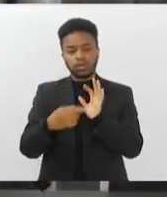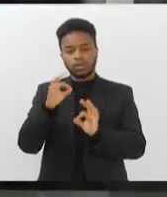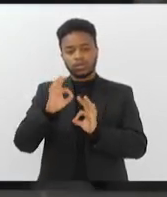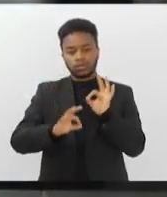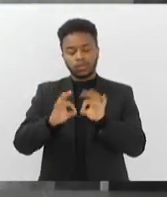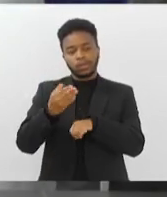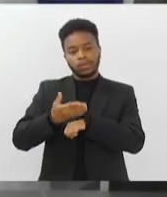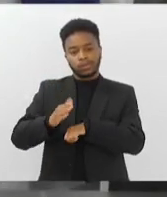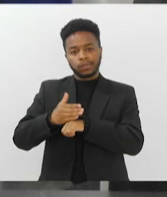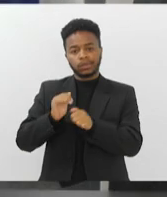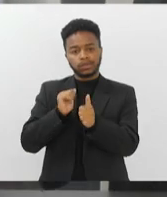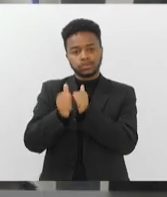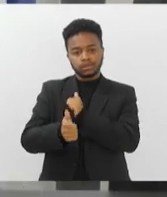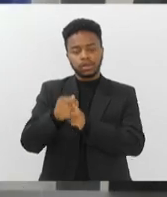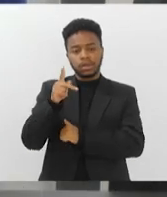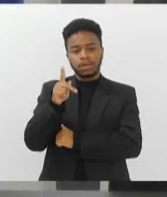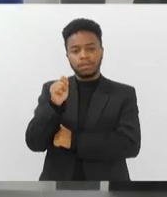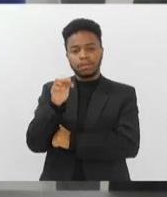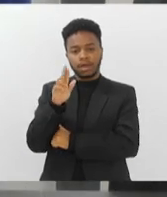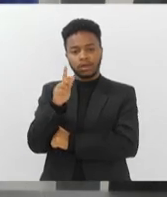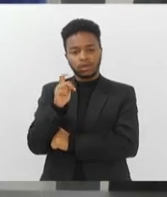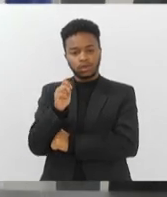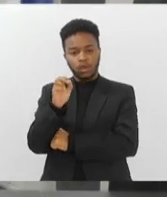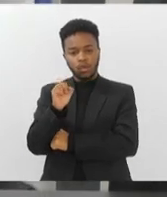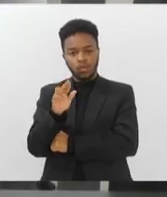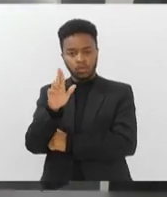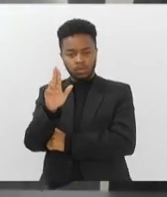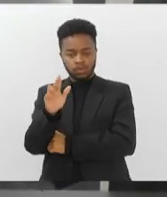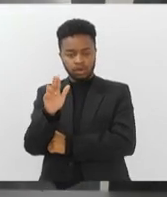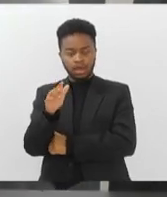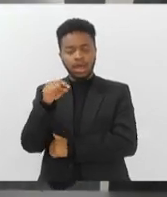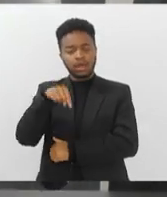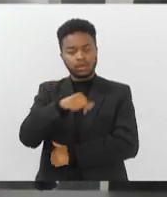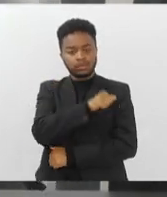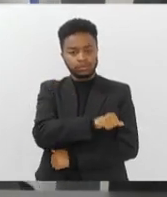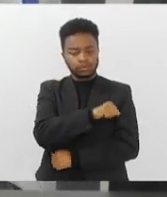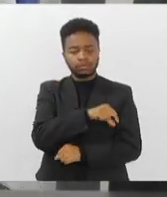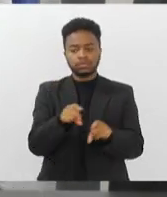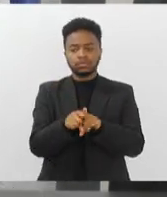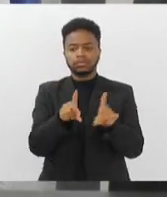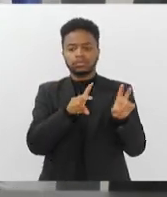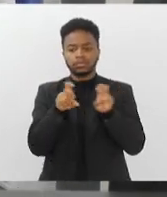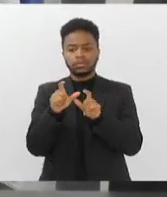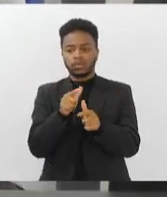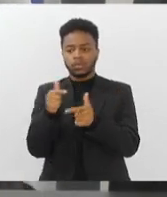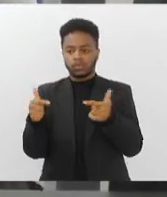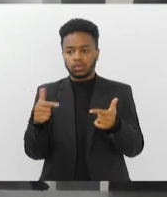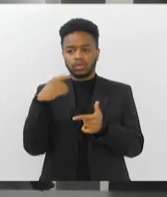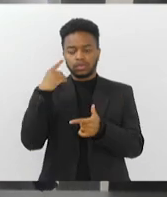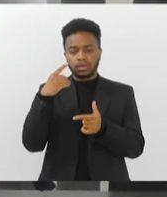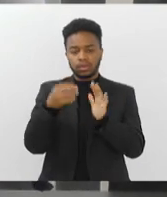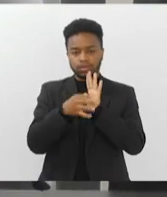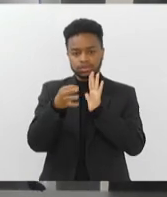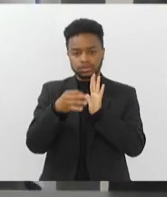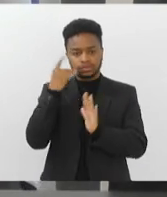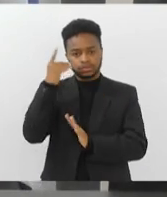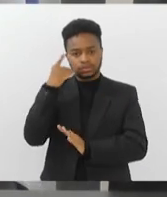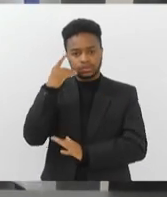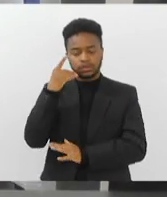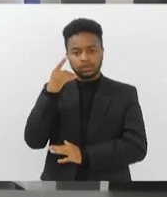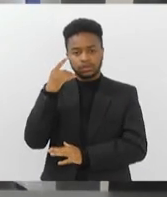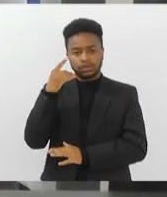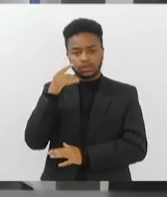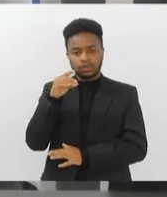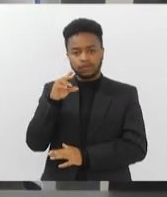prática esportiva parkour no âmbito do Estado do Rio de Janeiro e da outras providências. Para aparecer, deputado Vinícius Cozzolino. Senhor